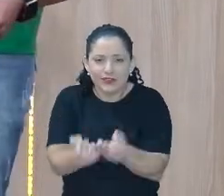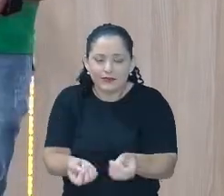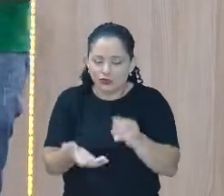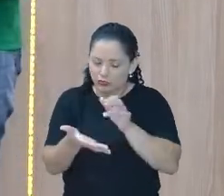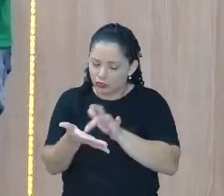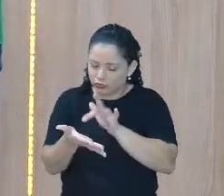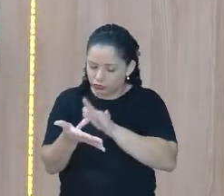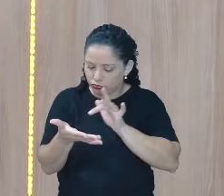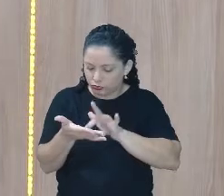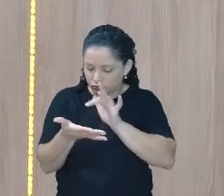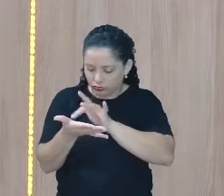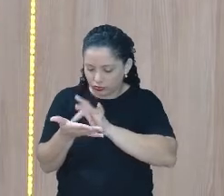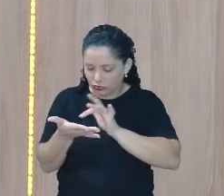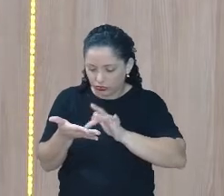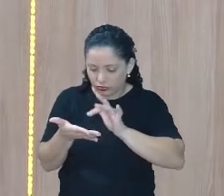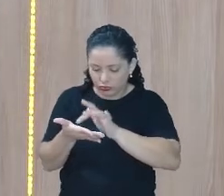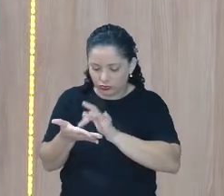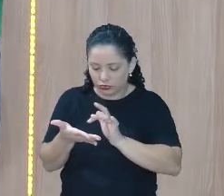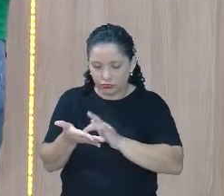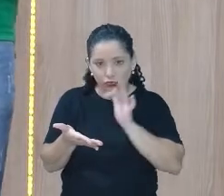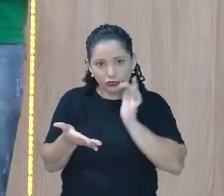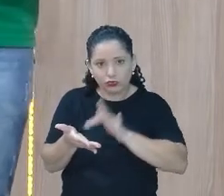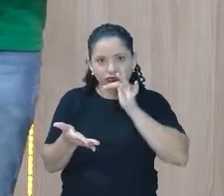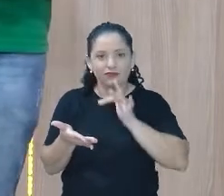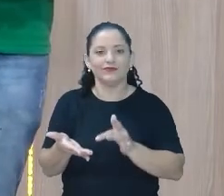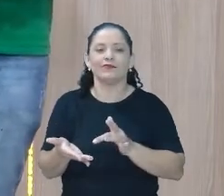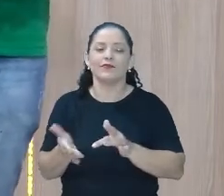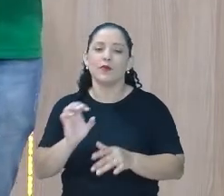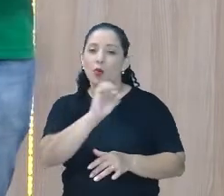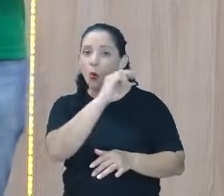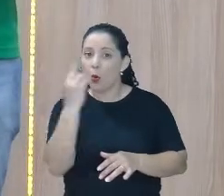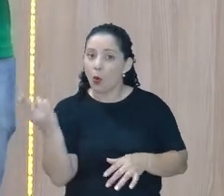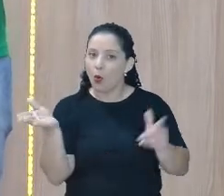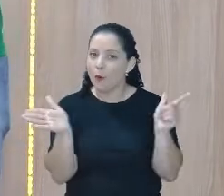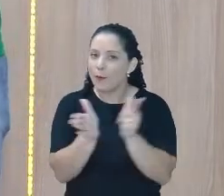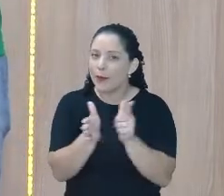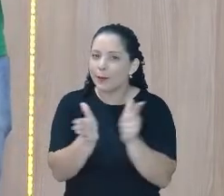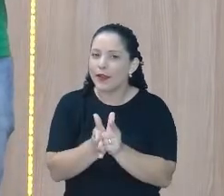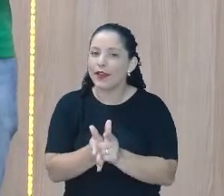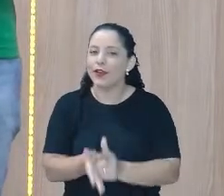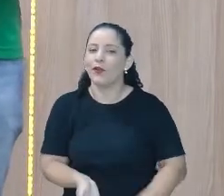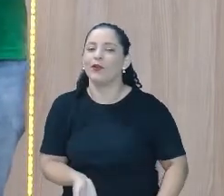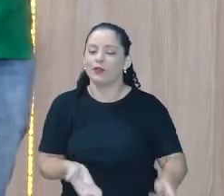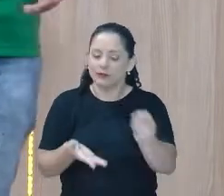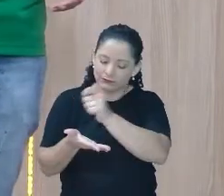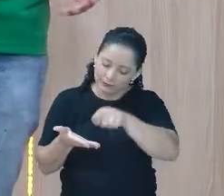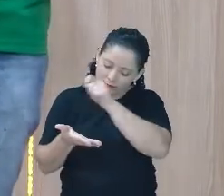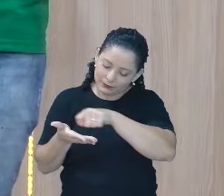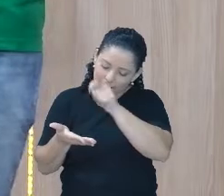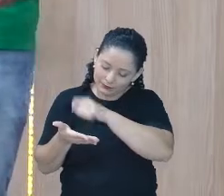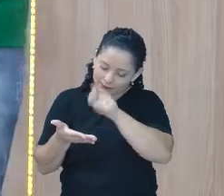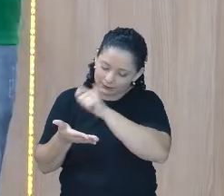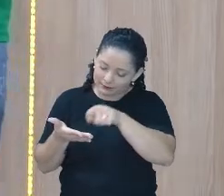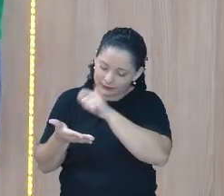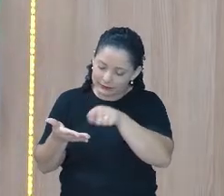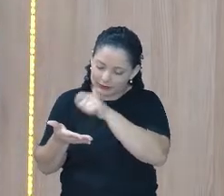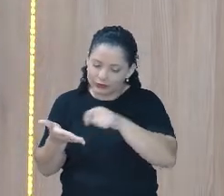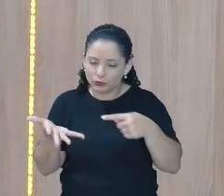você digitar lá os números, ou através do papel e da caneta, certo? Que é o que a gente